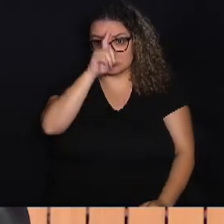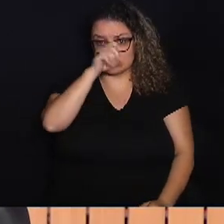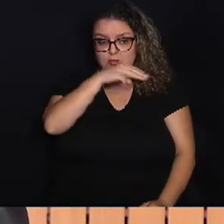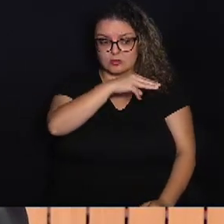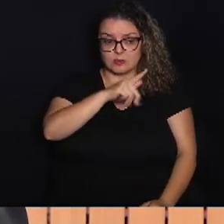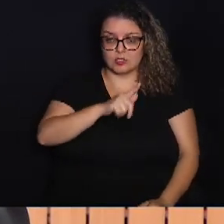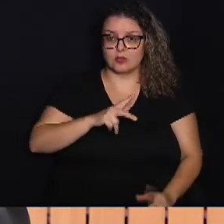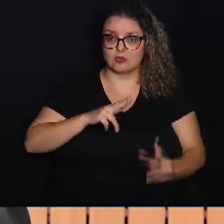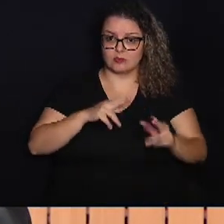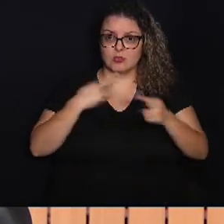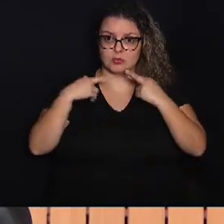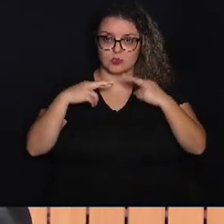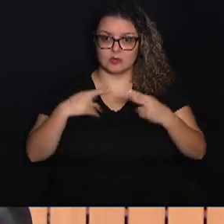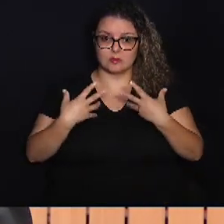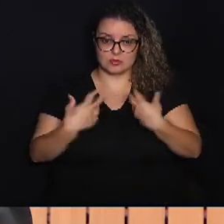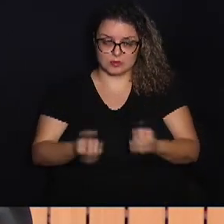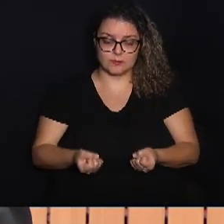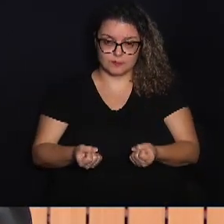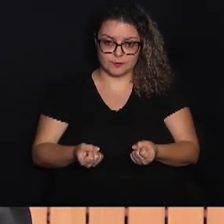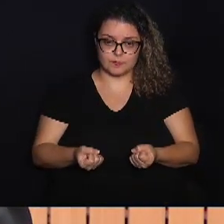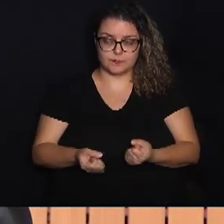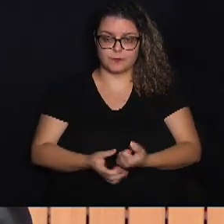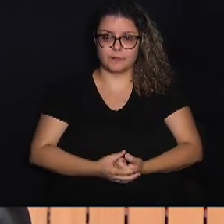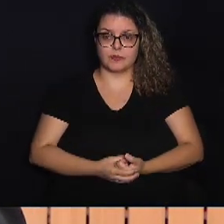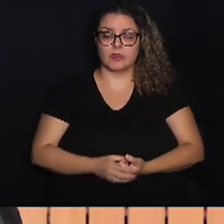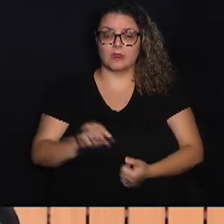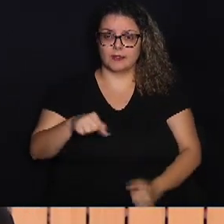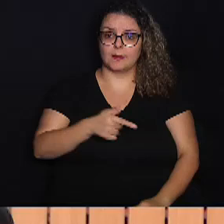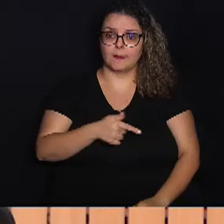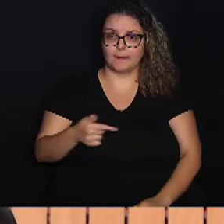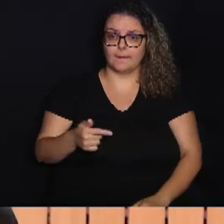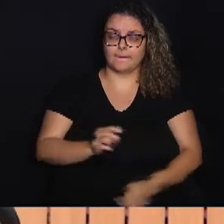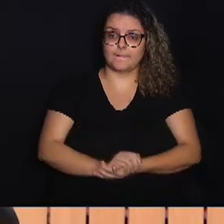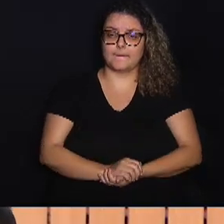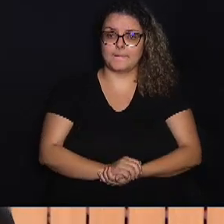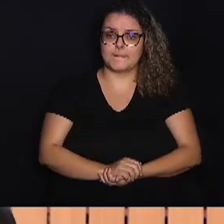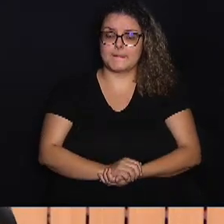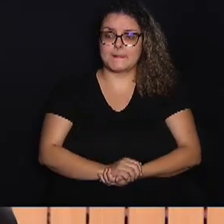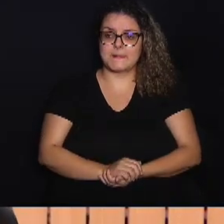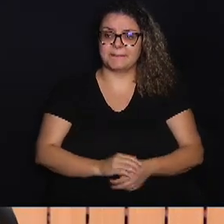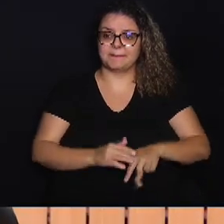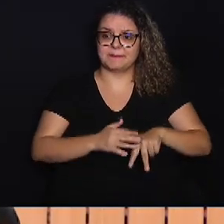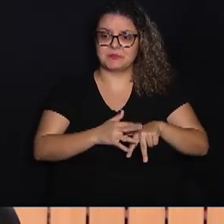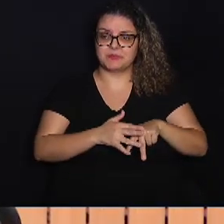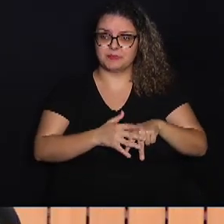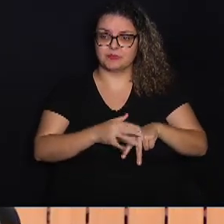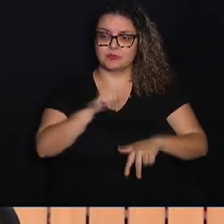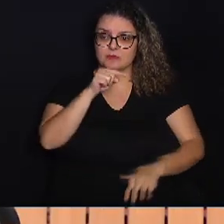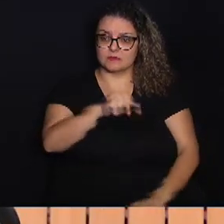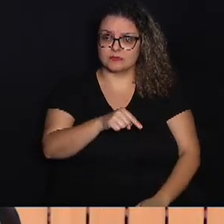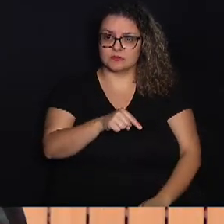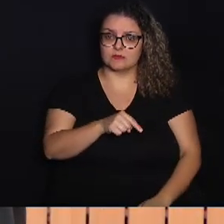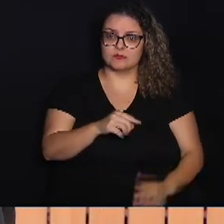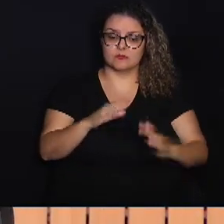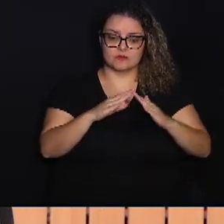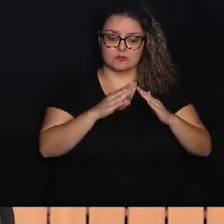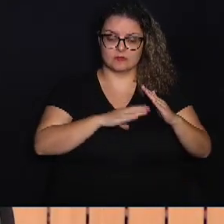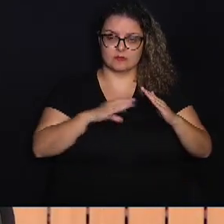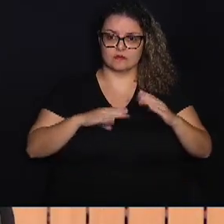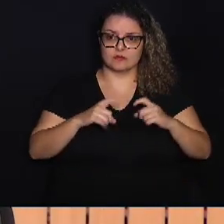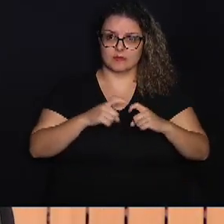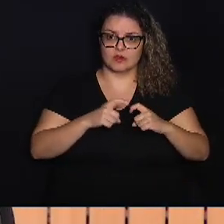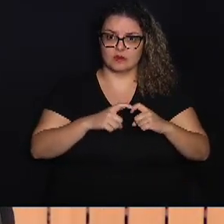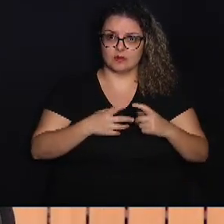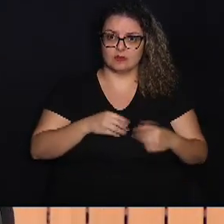foi a reclamação que recebi eh esta semana de uma um paciente que esteve lá passou pelo clínico foi encaminhado